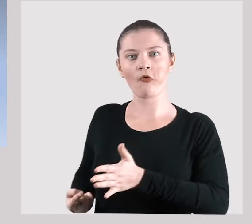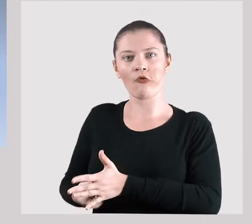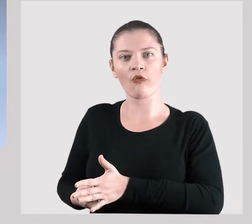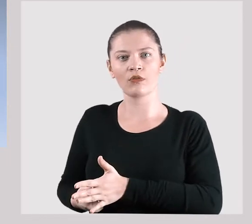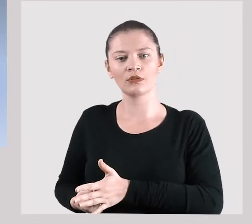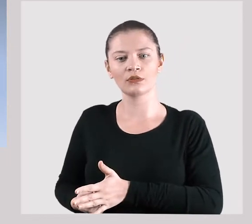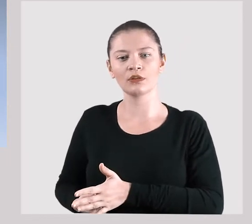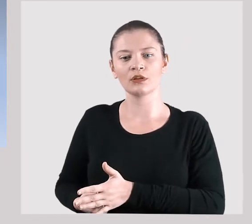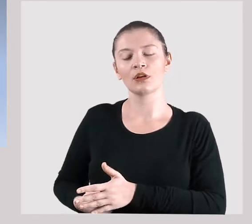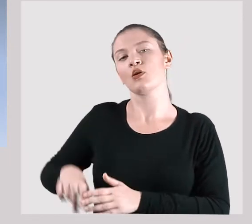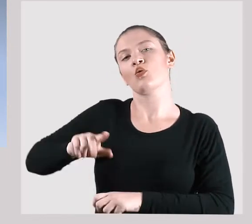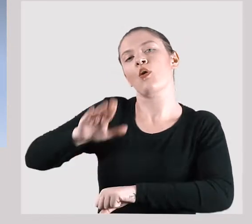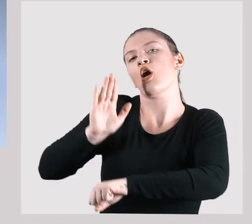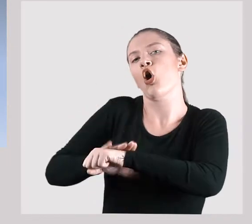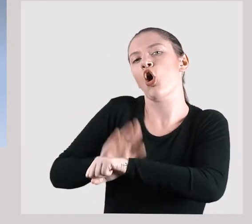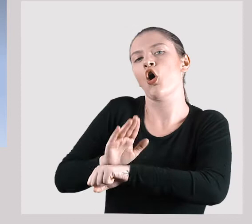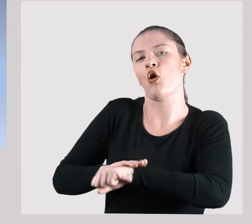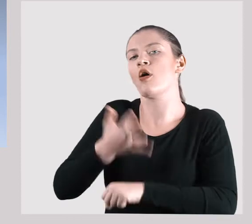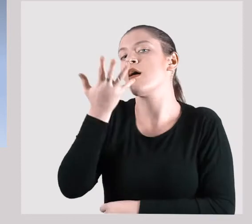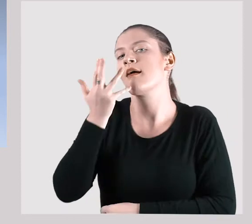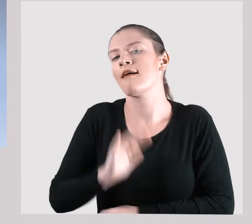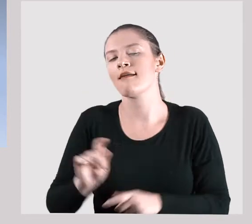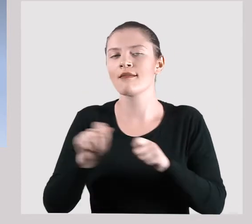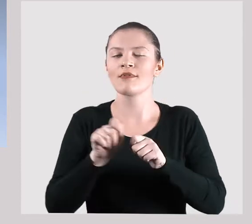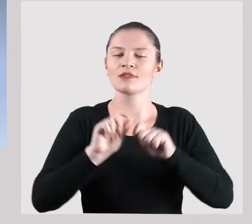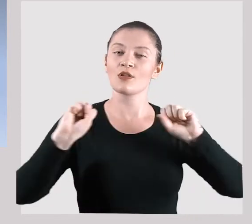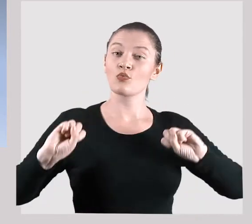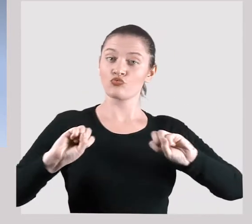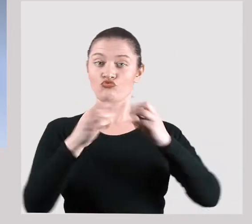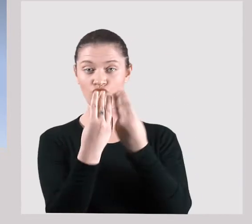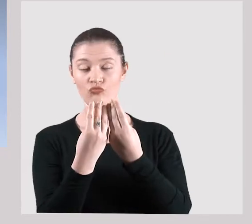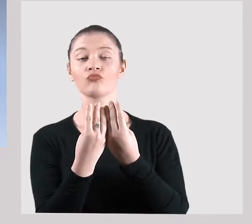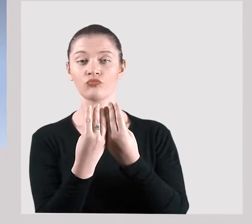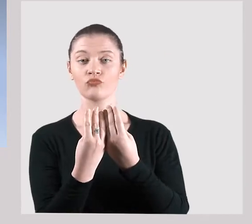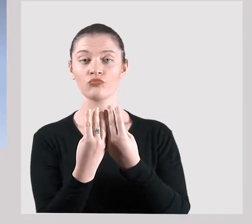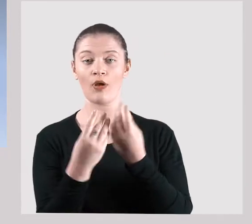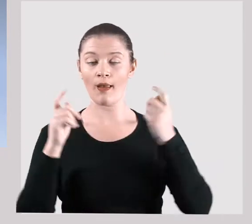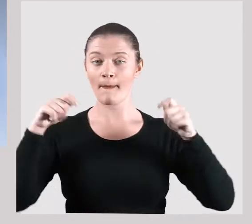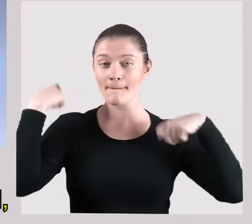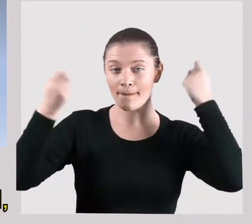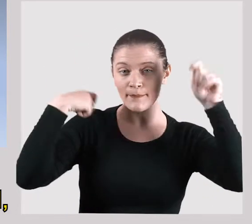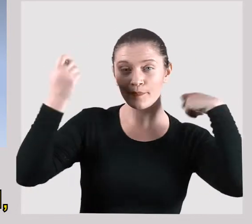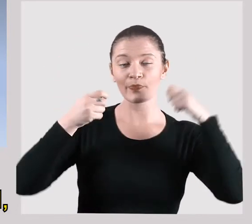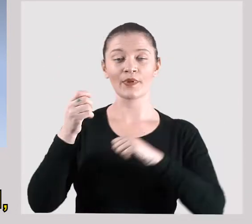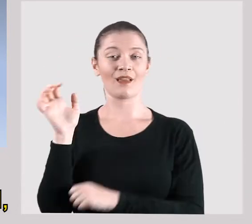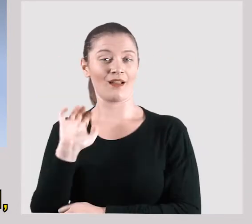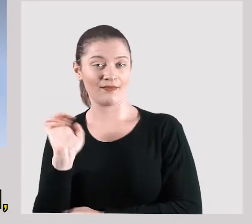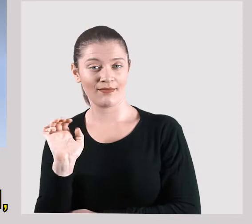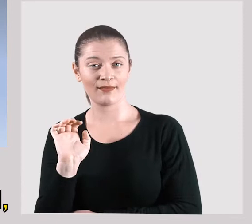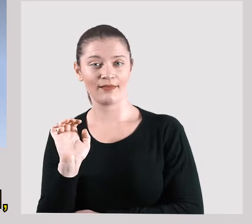não é hora de criança estar fazendo show em boate gay, né? Então o Ministério Público fez uma